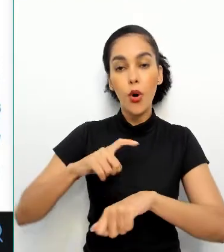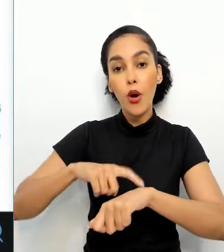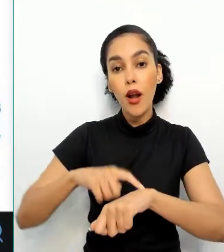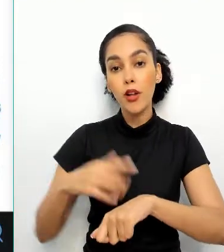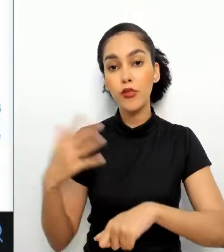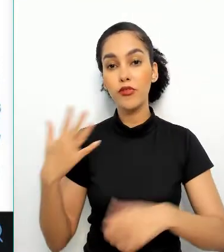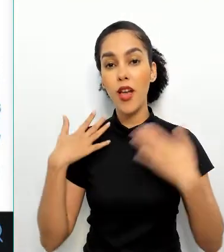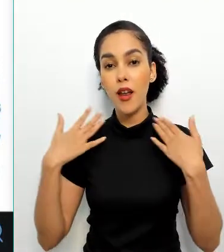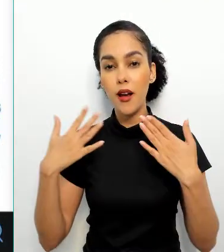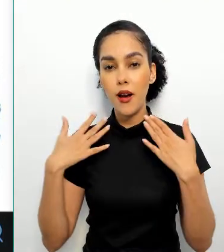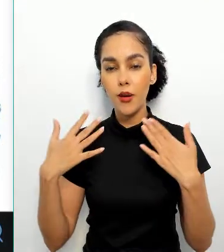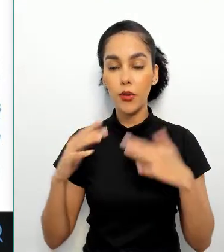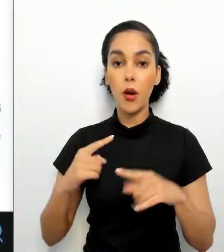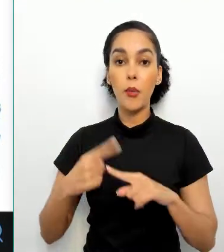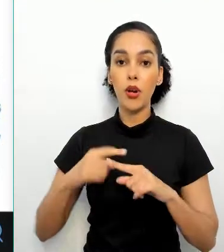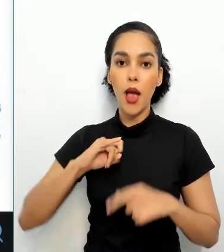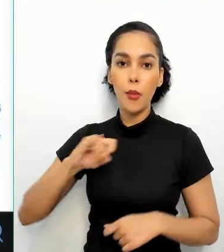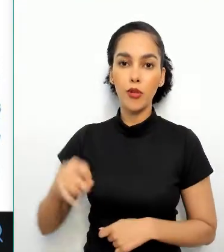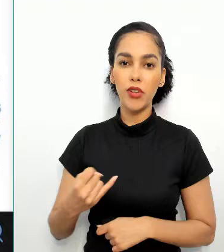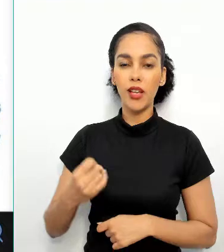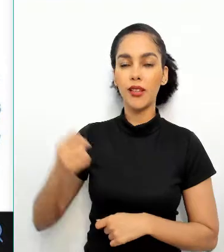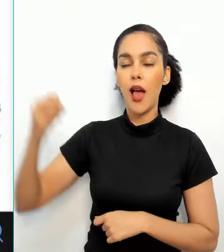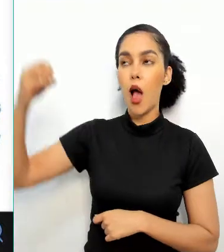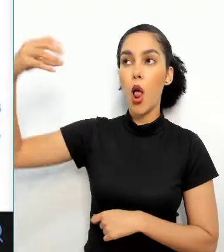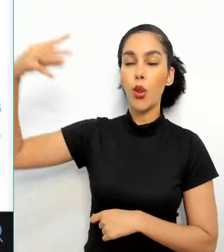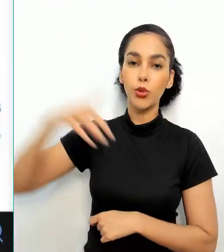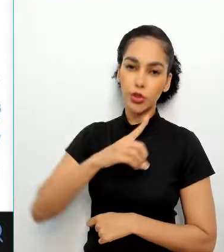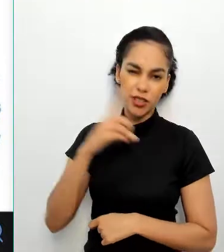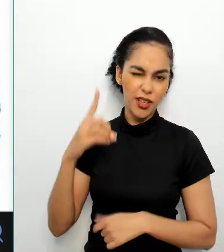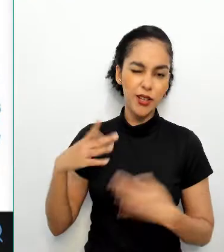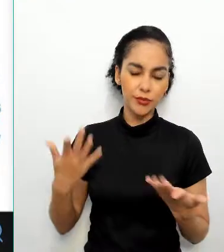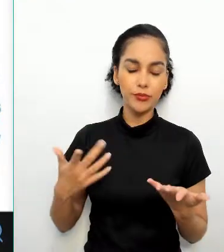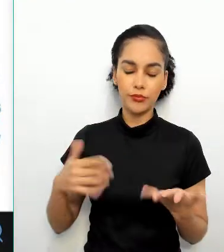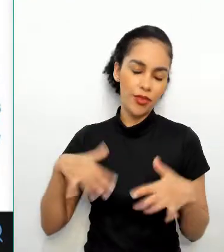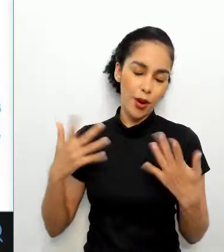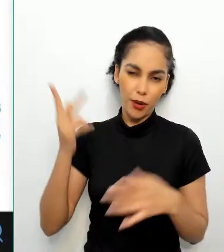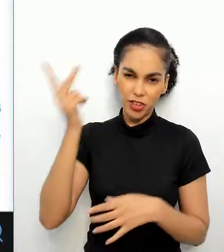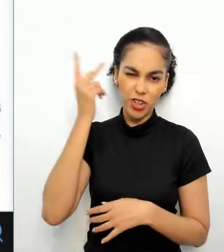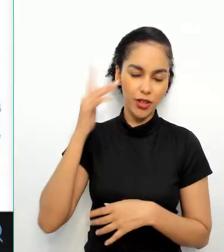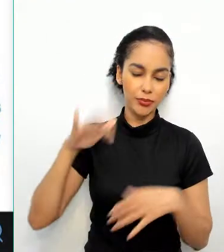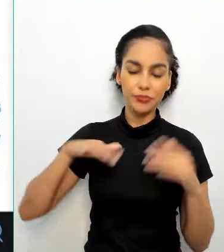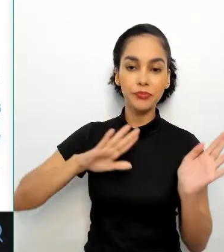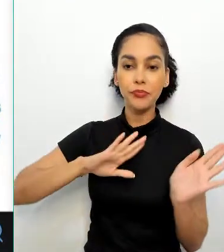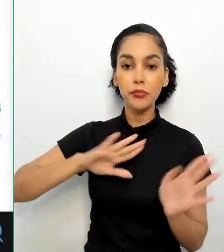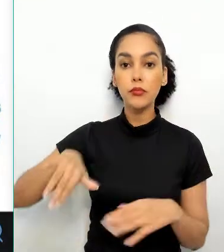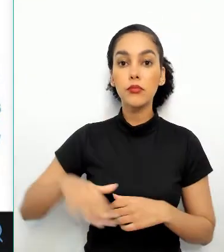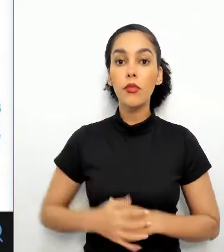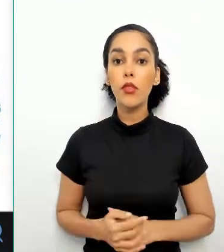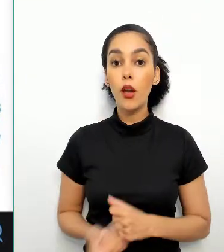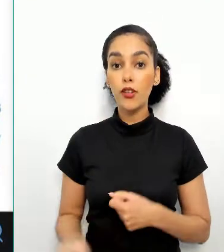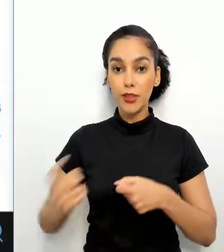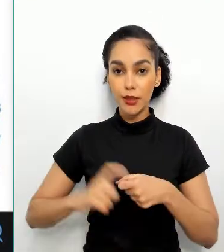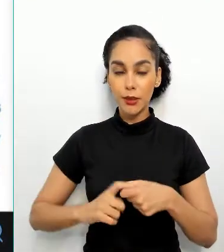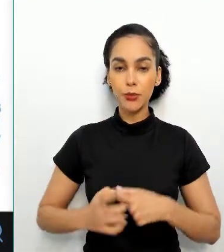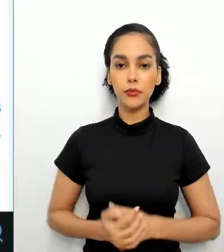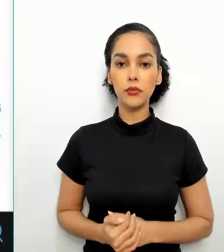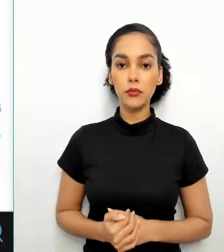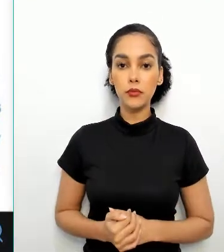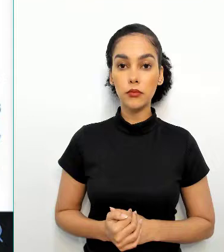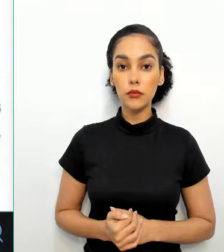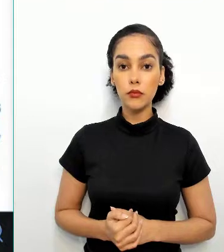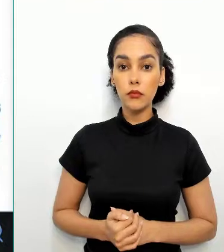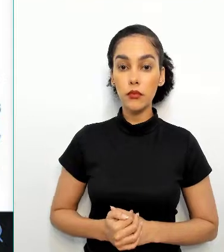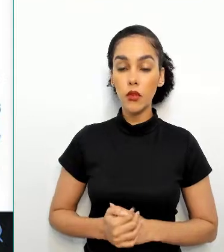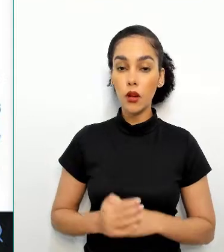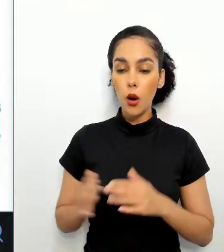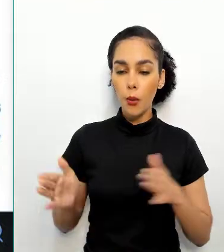isso para aproveitar mais a luz do dia e, com isso, economizar mais energia, só que aí é outra história. De modo que, voltando, do solstício de verão,